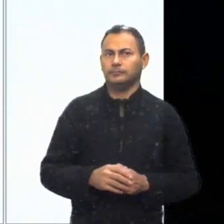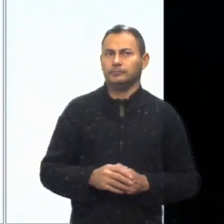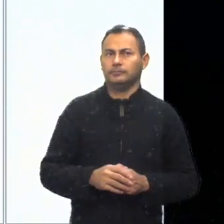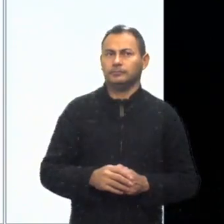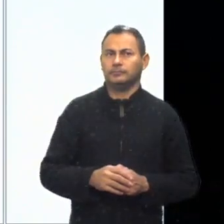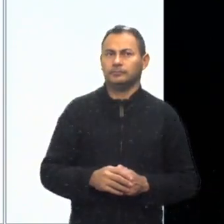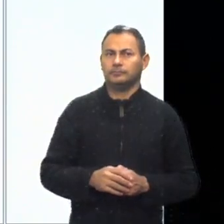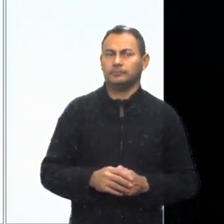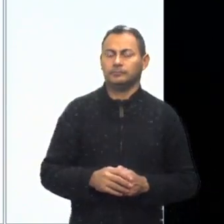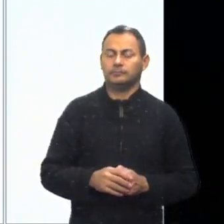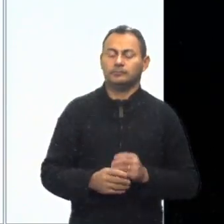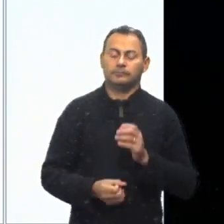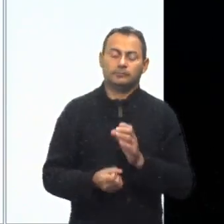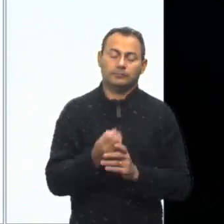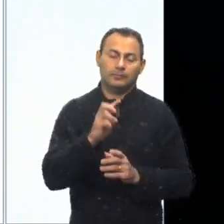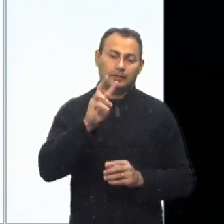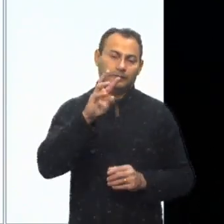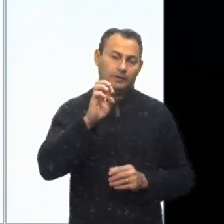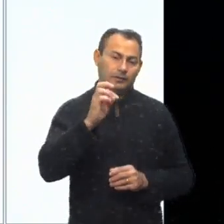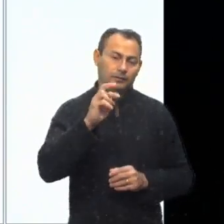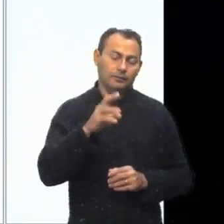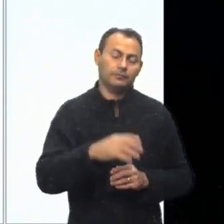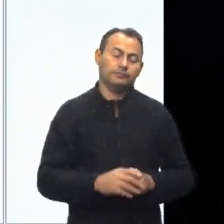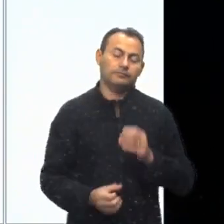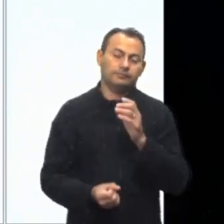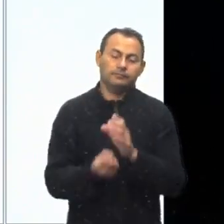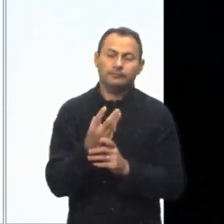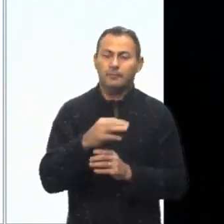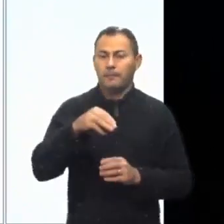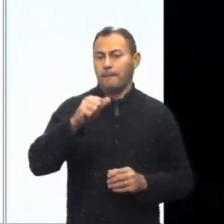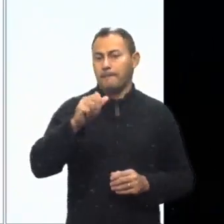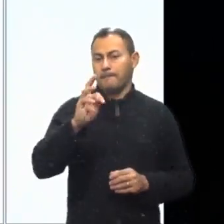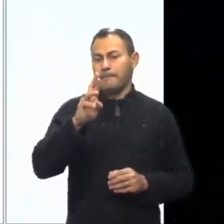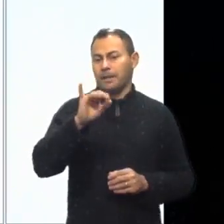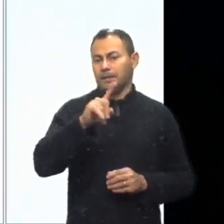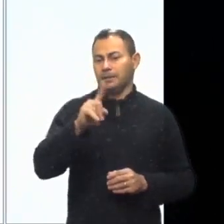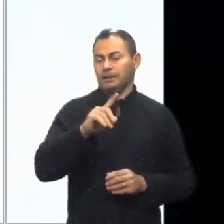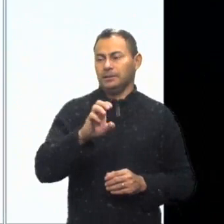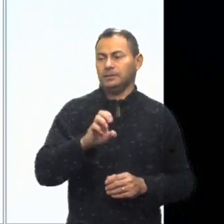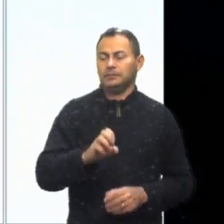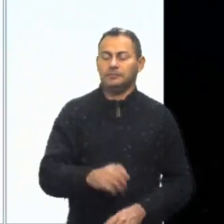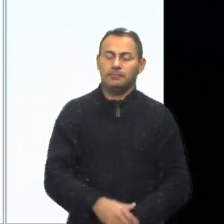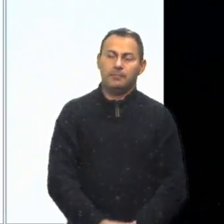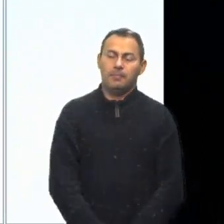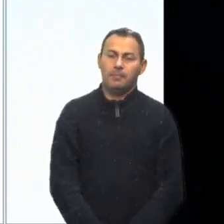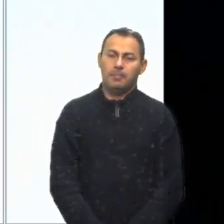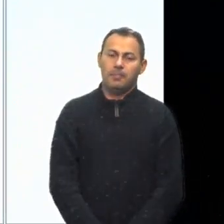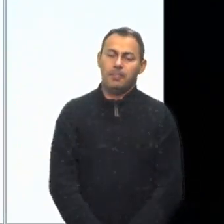Então você cria vetores, ele aparece aqui. Pode criar matrizes.